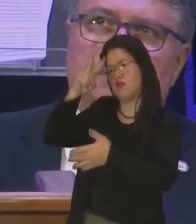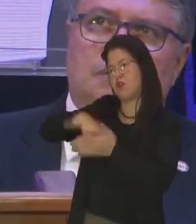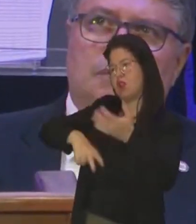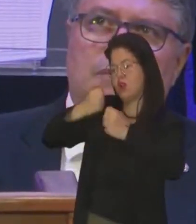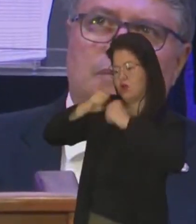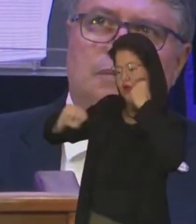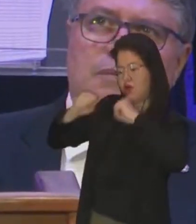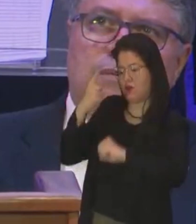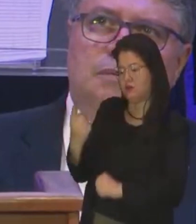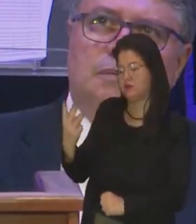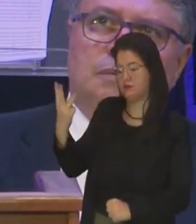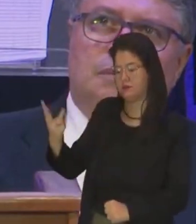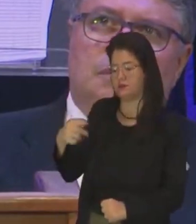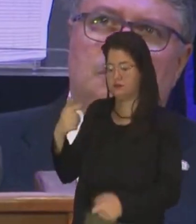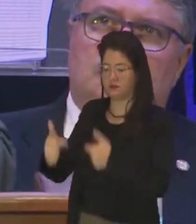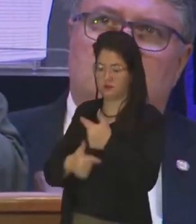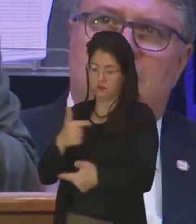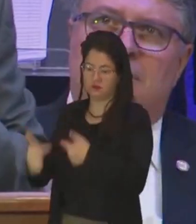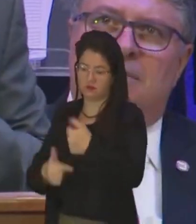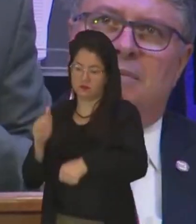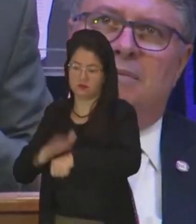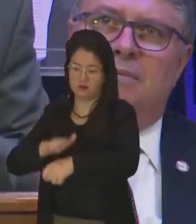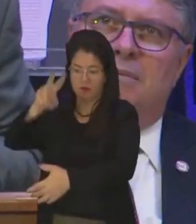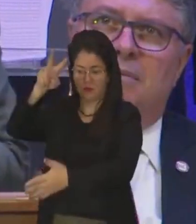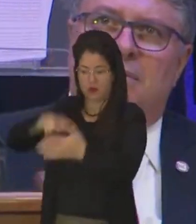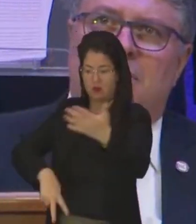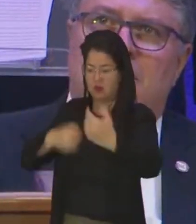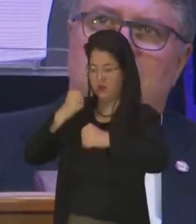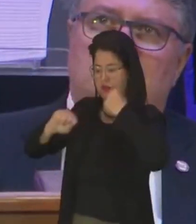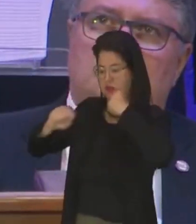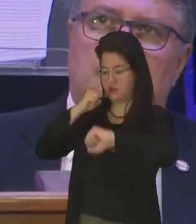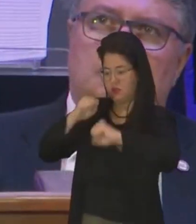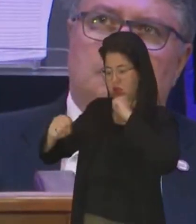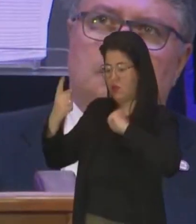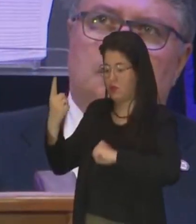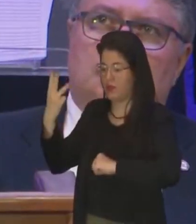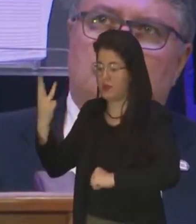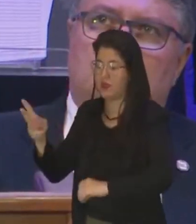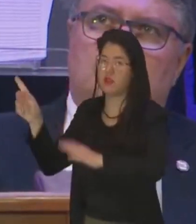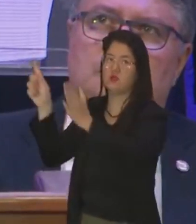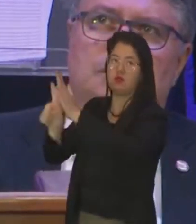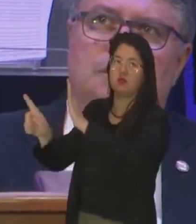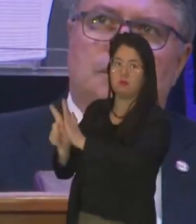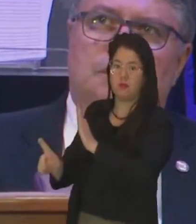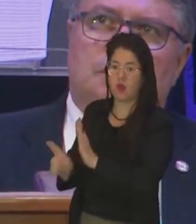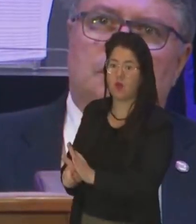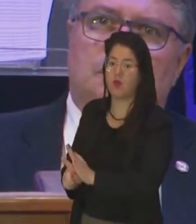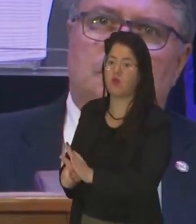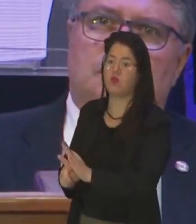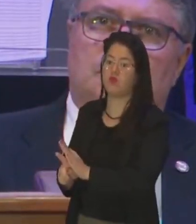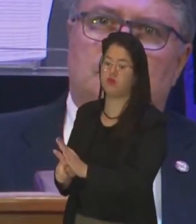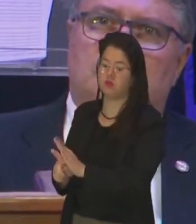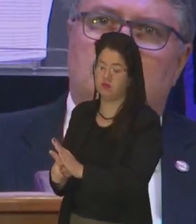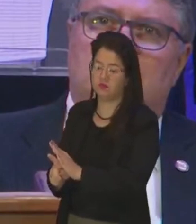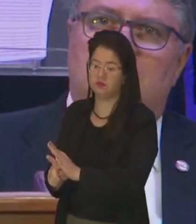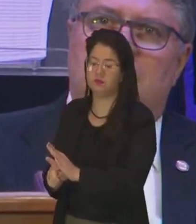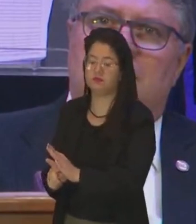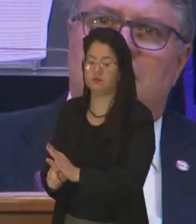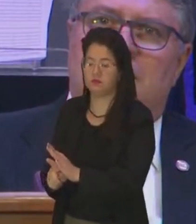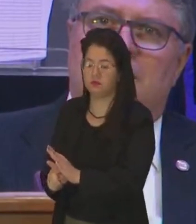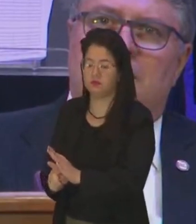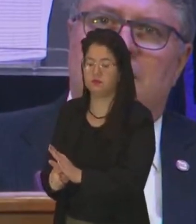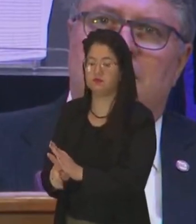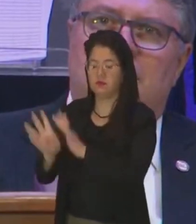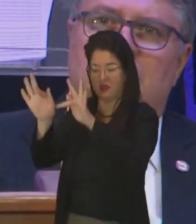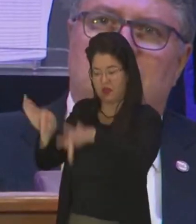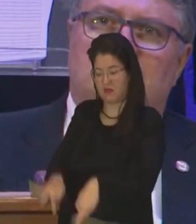eu peguei o trabalho que estávamos fazendo e li o Salmo 13, com essas perguntas, né? Assim como está.